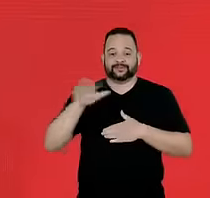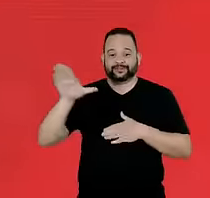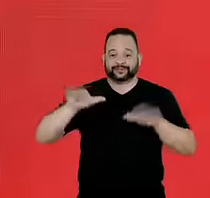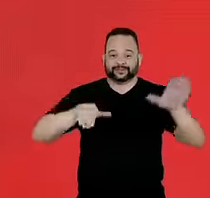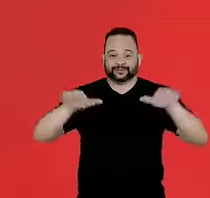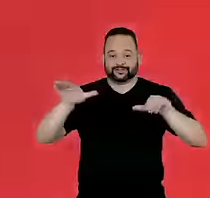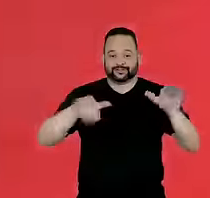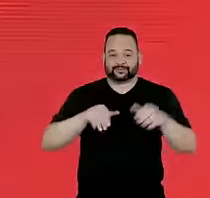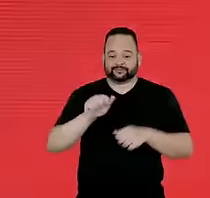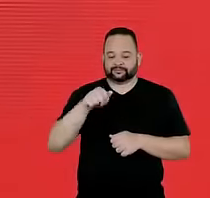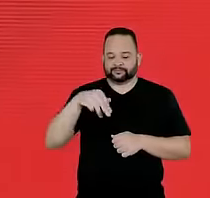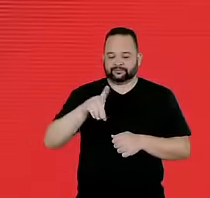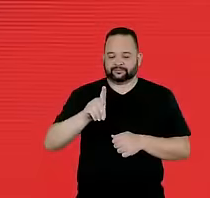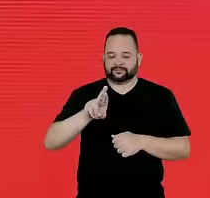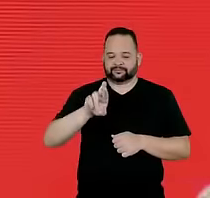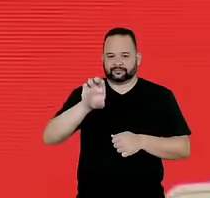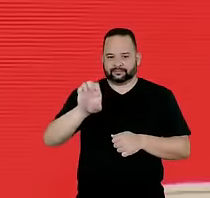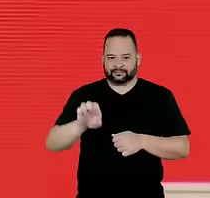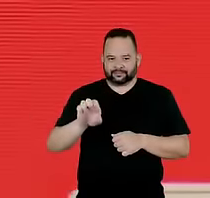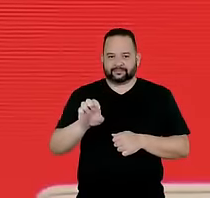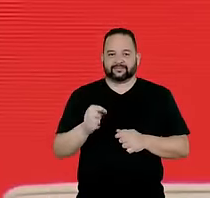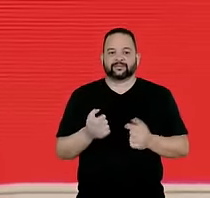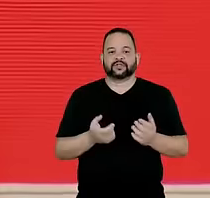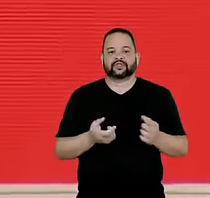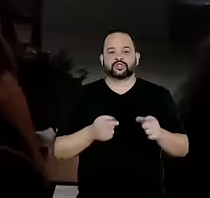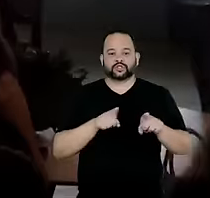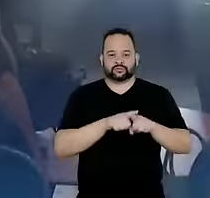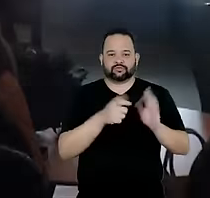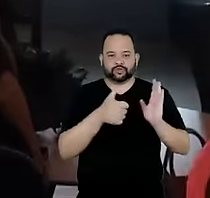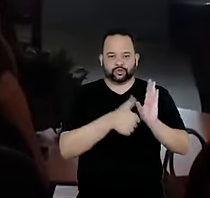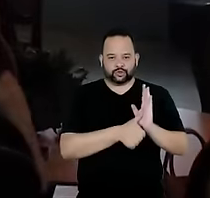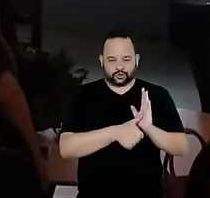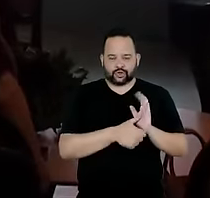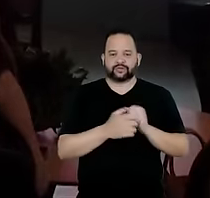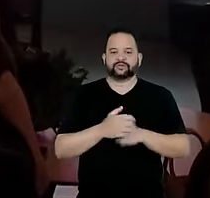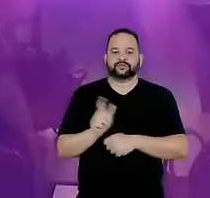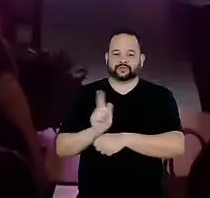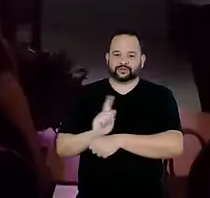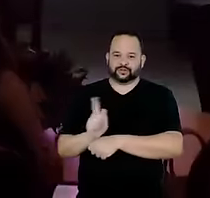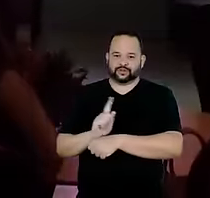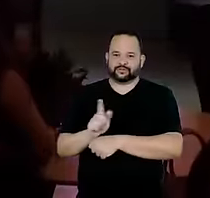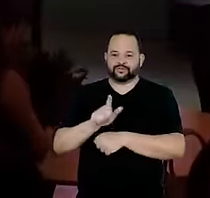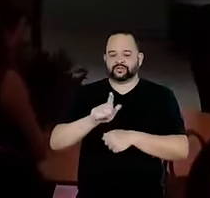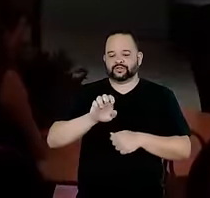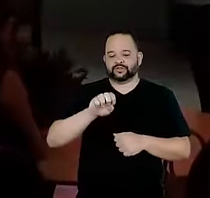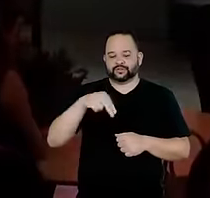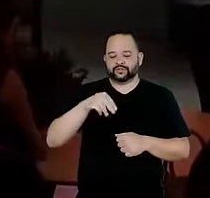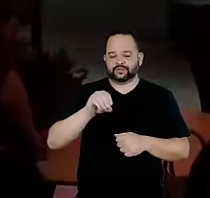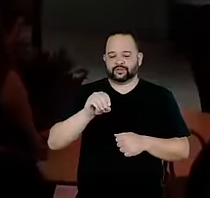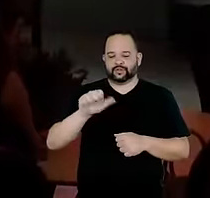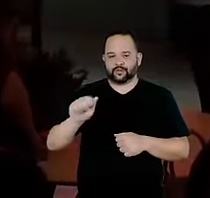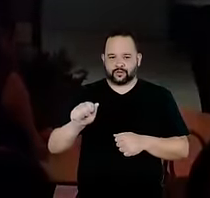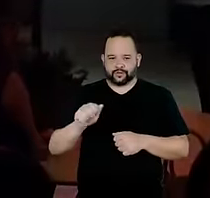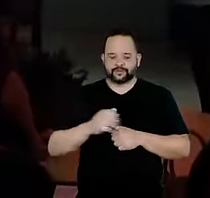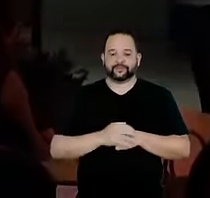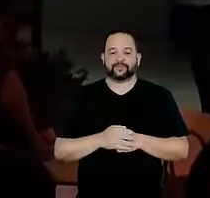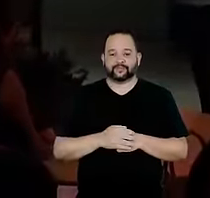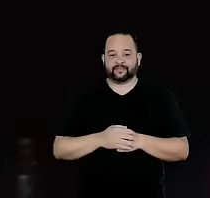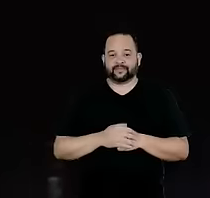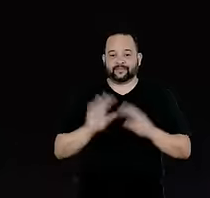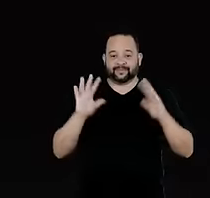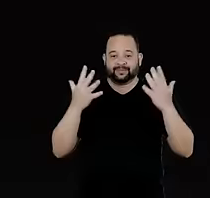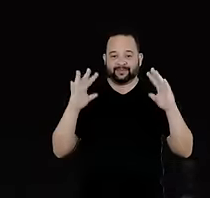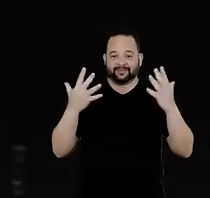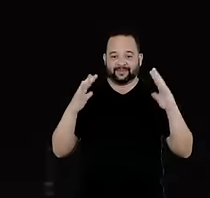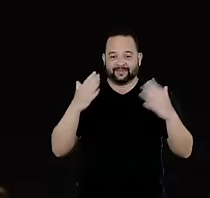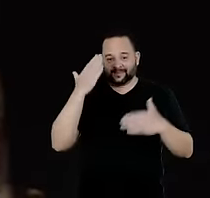Raduan sócio fundador e gestor da genoa capital Salv de Palmas aqui para ele obrigada Bom dia obrigada